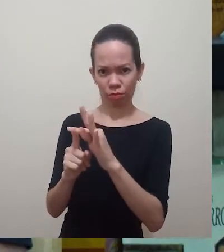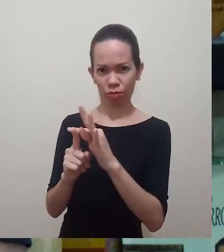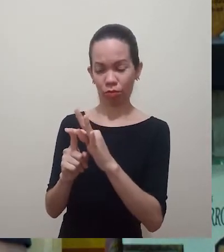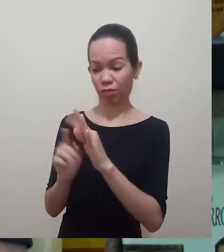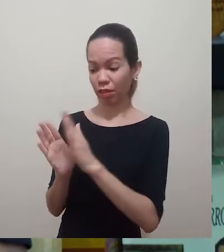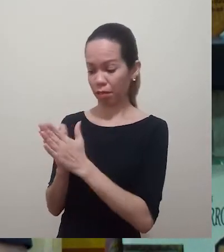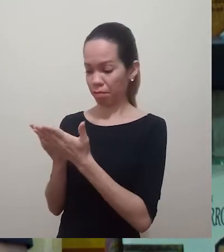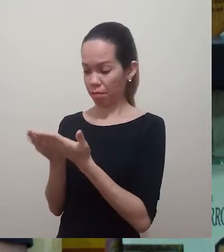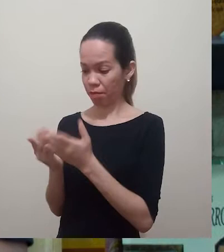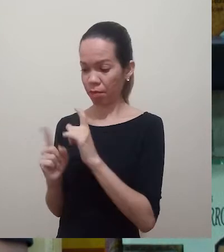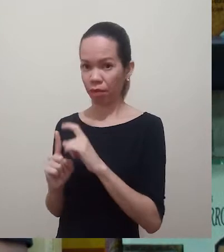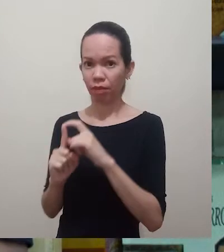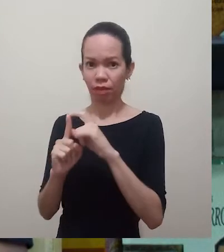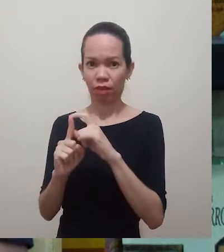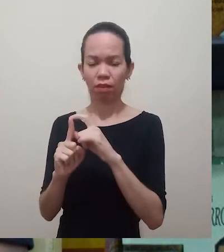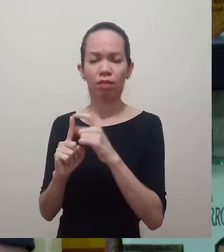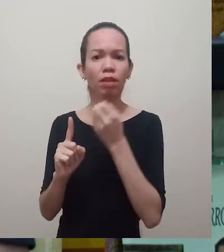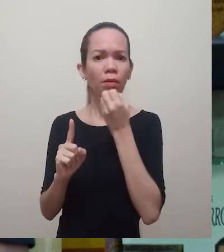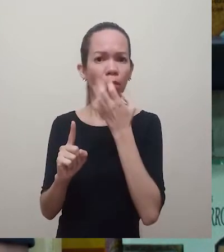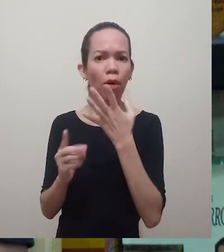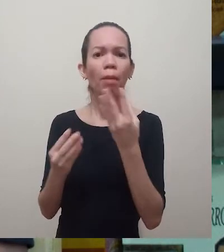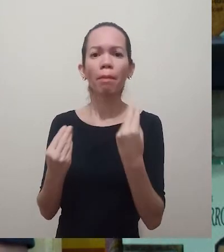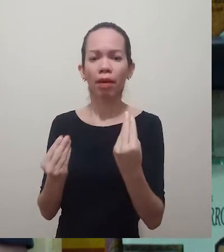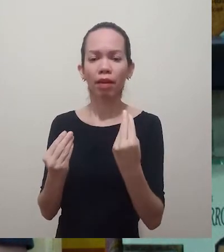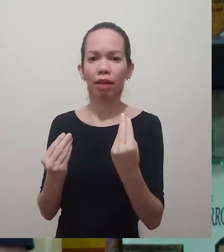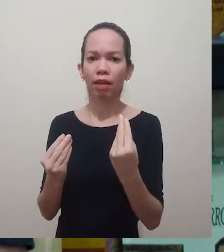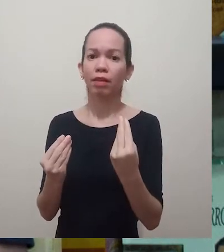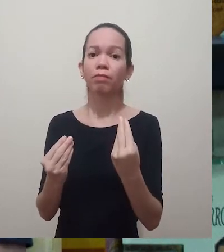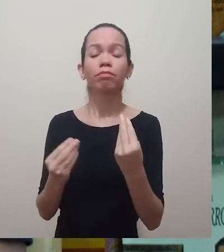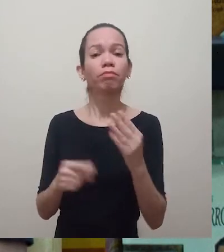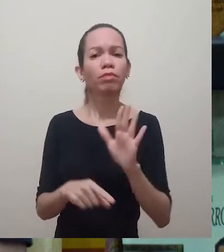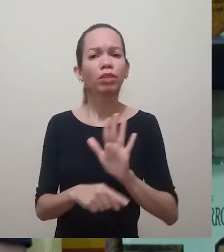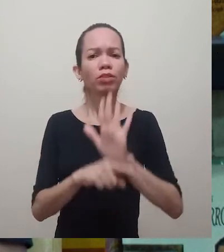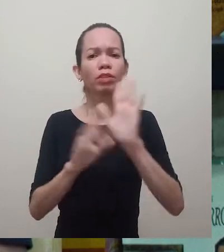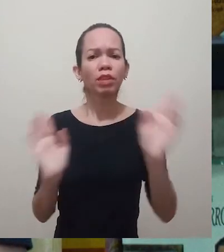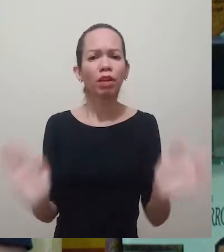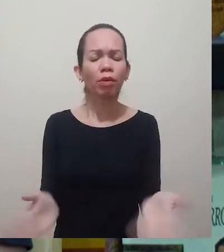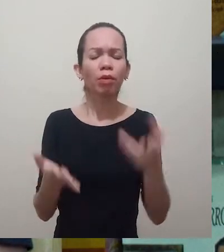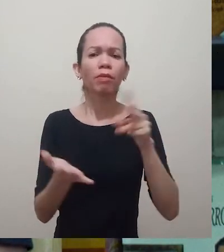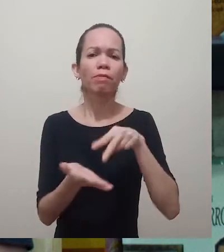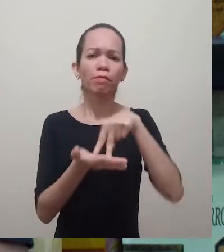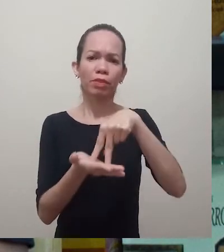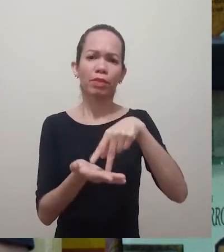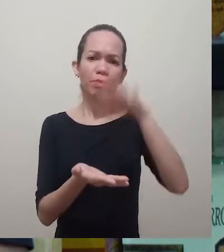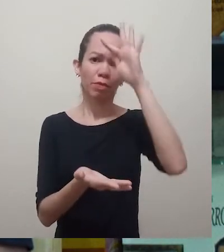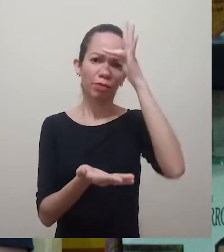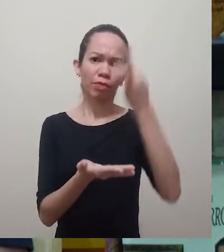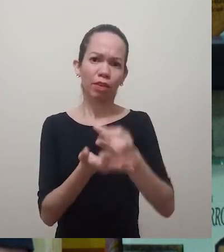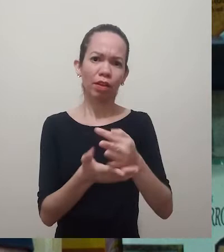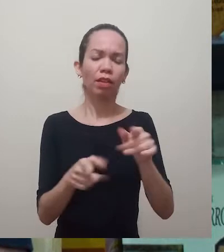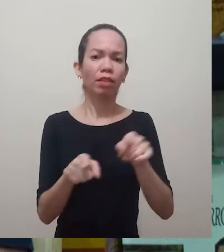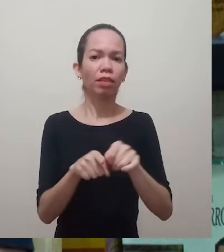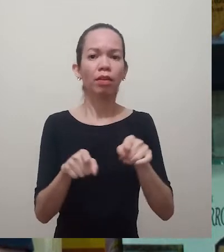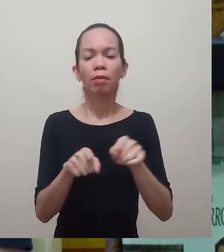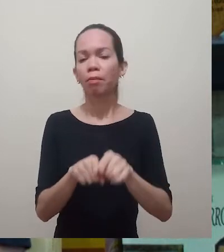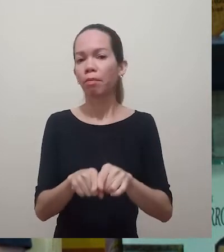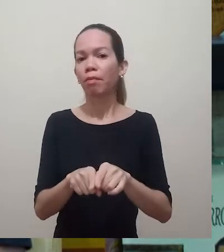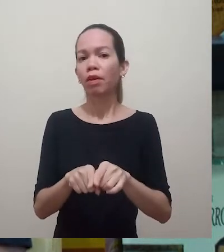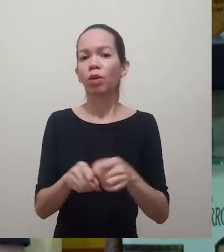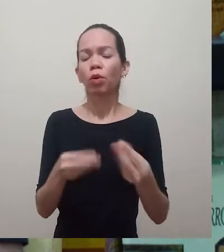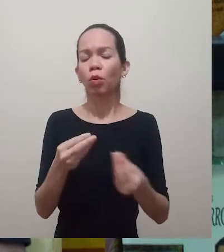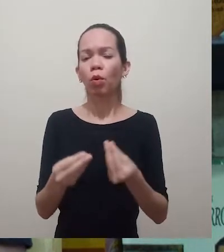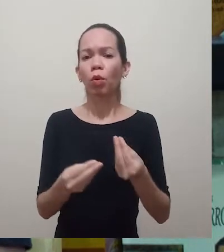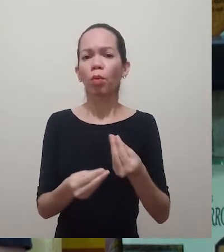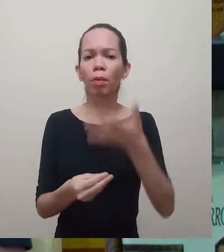ela é útil para edificação da fé e para conduta do homem não basta apenas eu e você